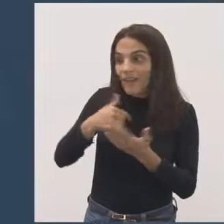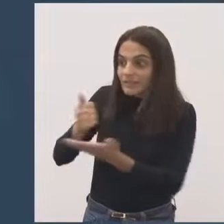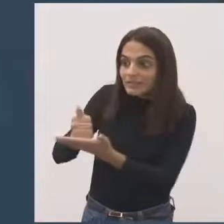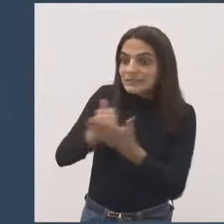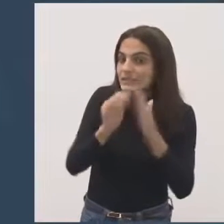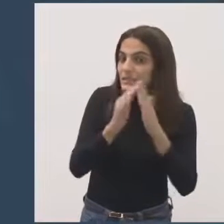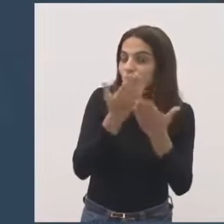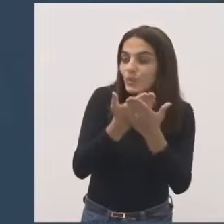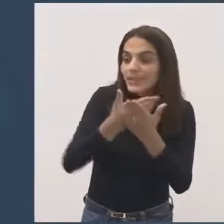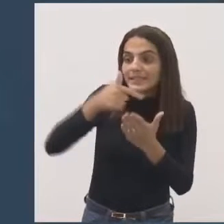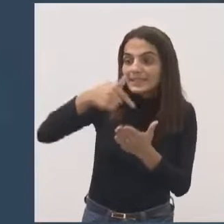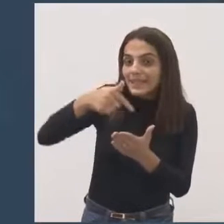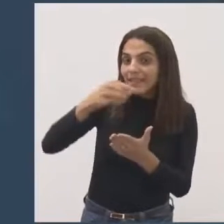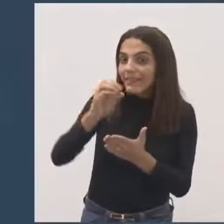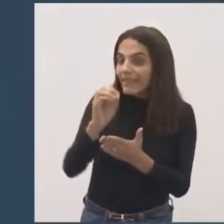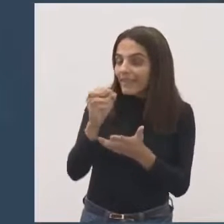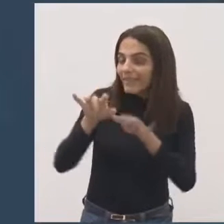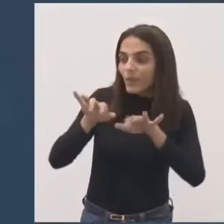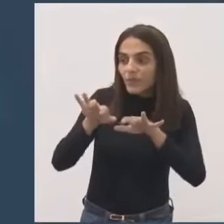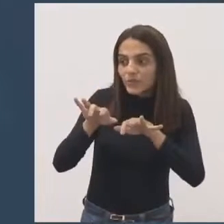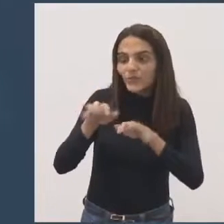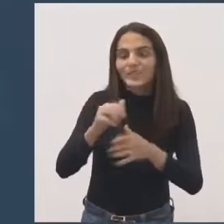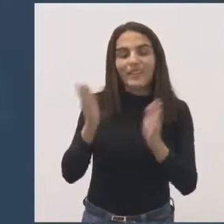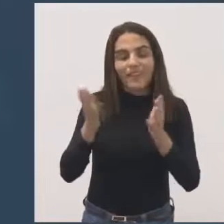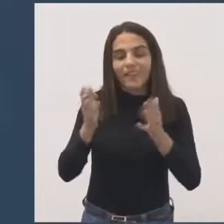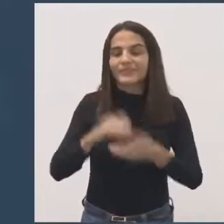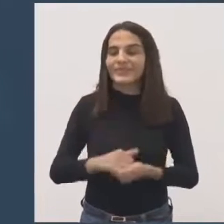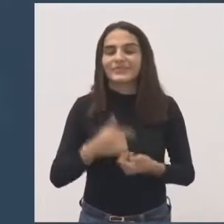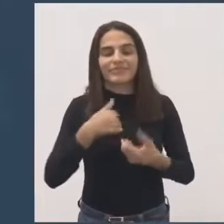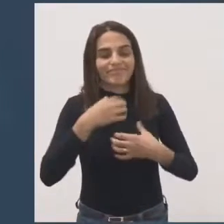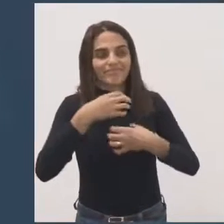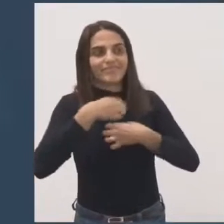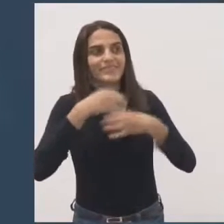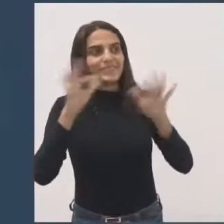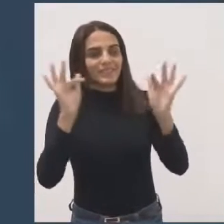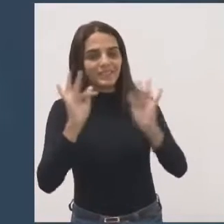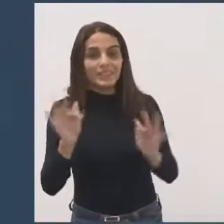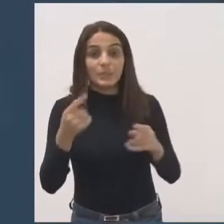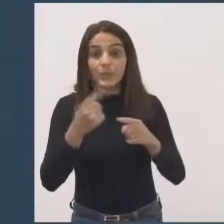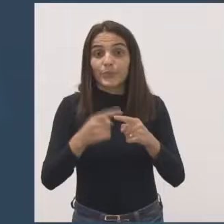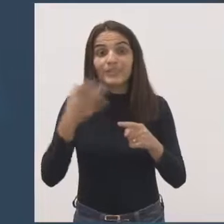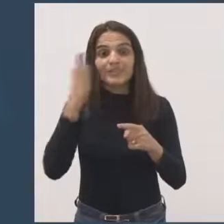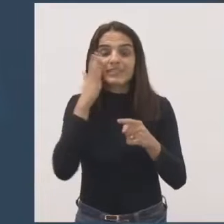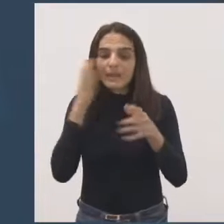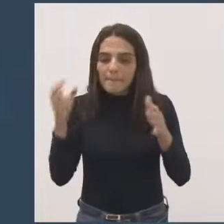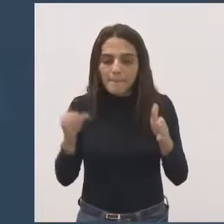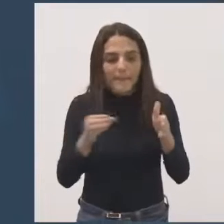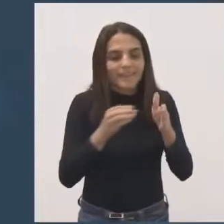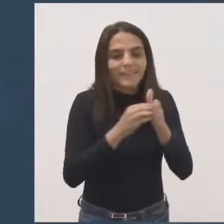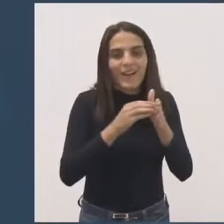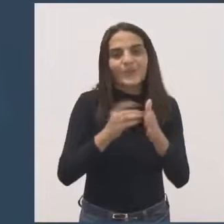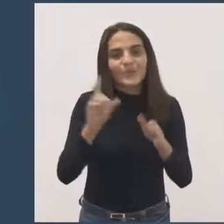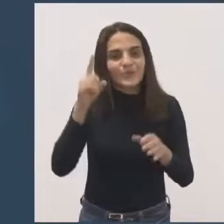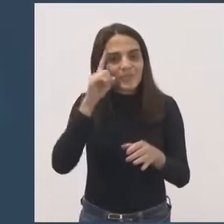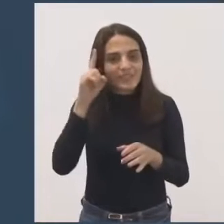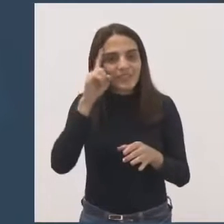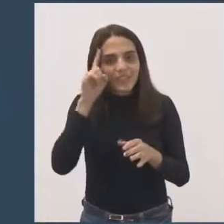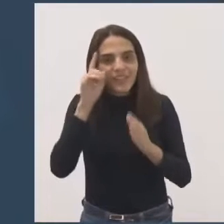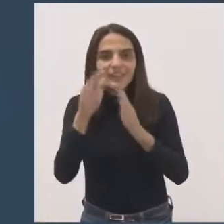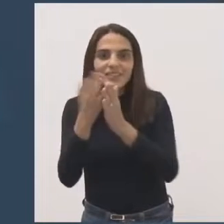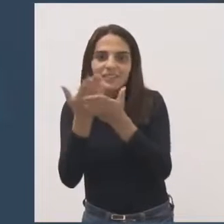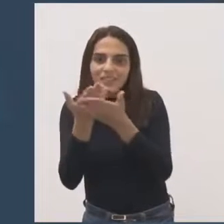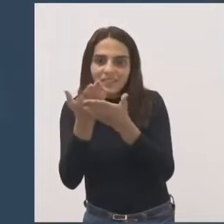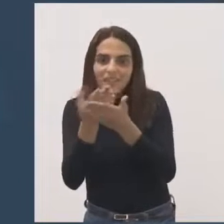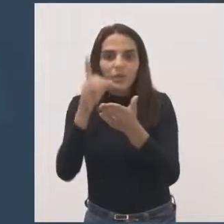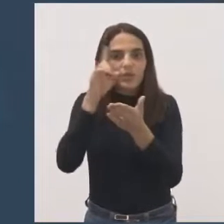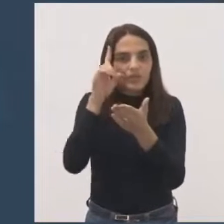hoje. Eu fico muito, muito feliz, porque eu sei o quanto vai impactar no dia a dia dessa escola, desses